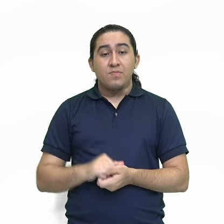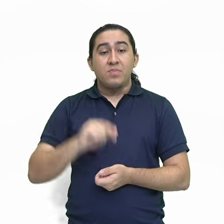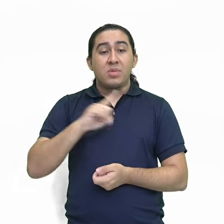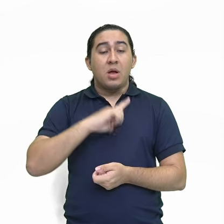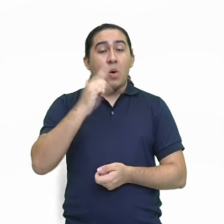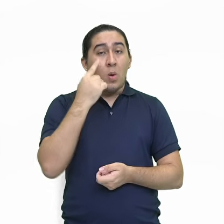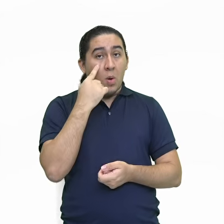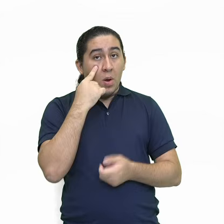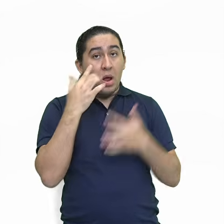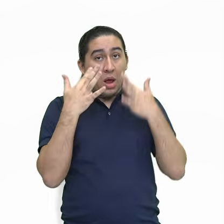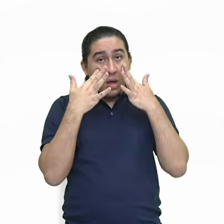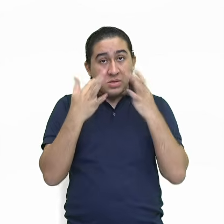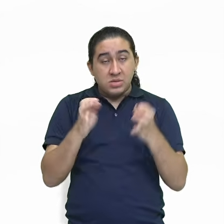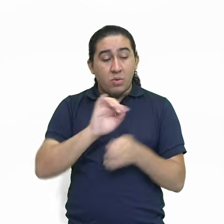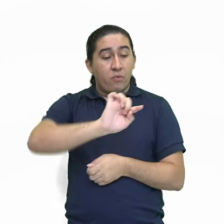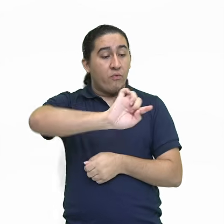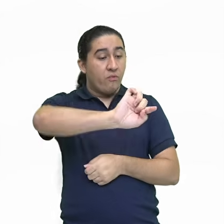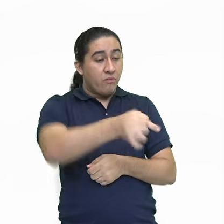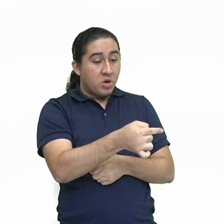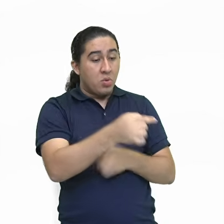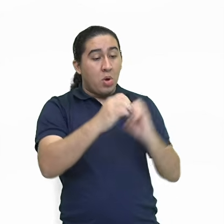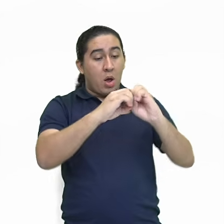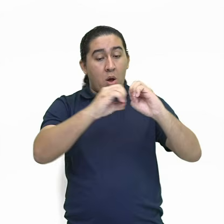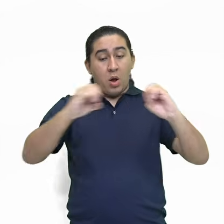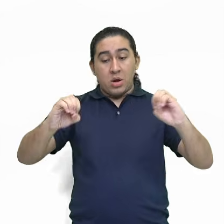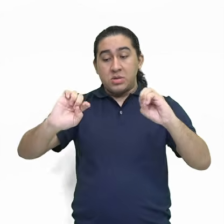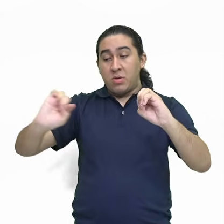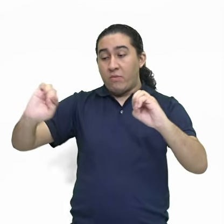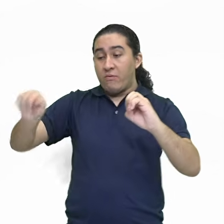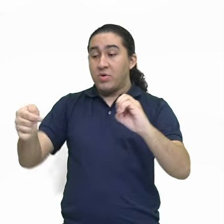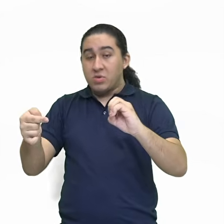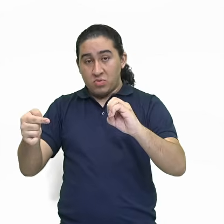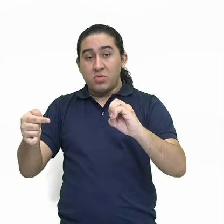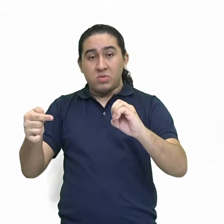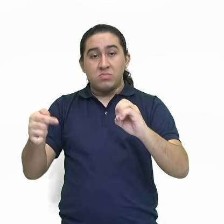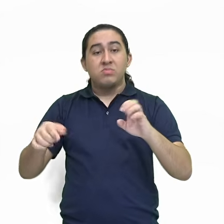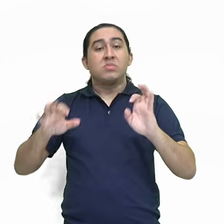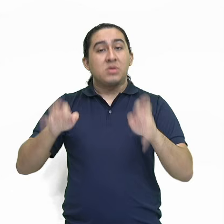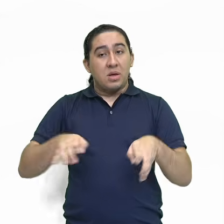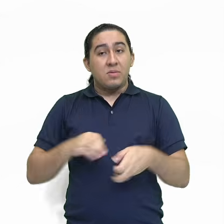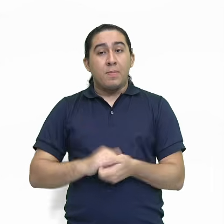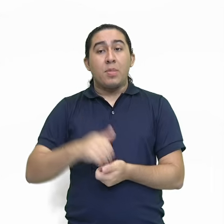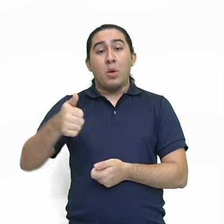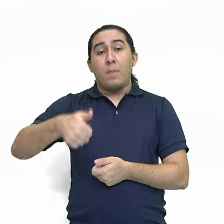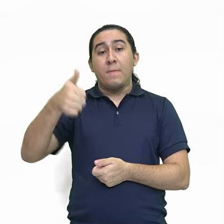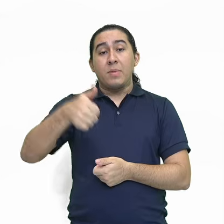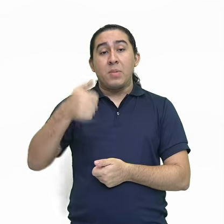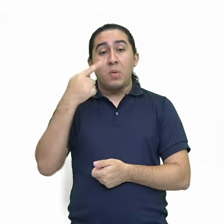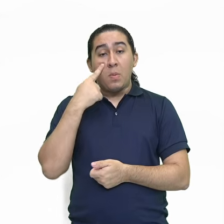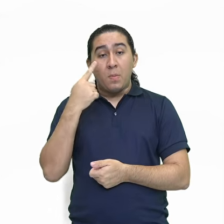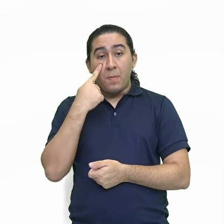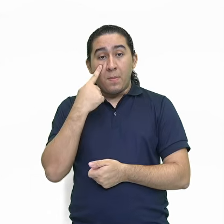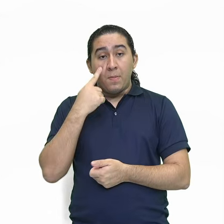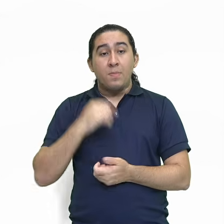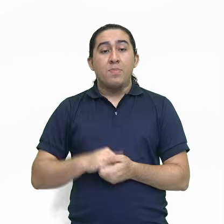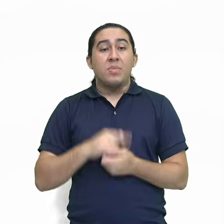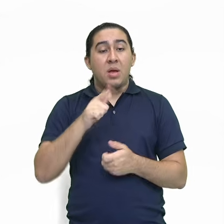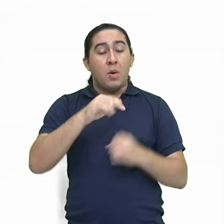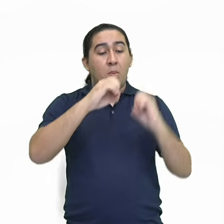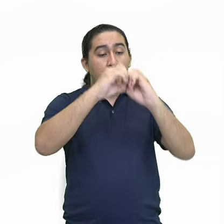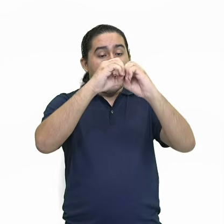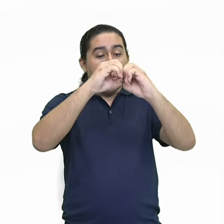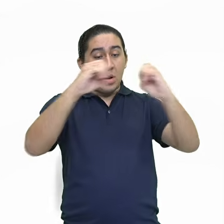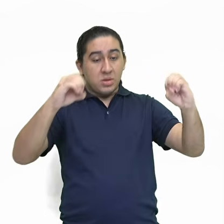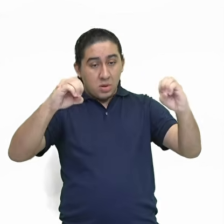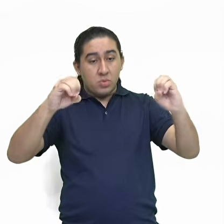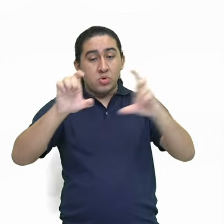vírgula isolando a oração subordinada. Então, no primeiro caso, né, é uma oração subordinada